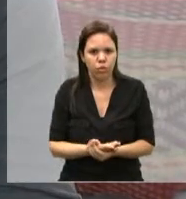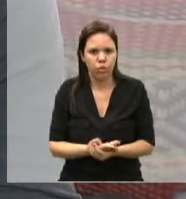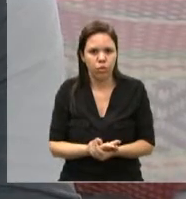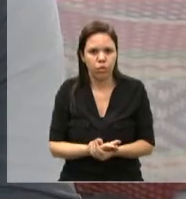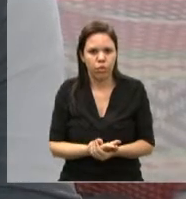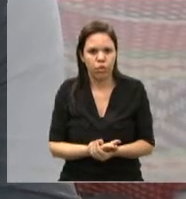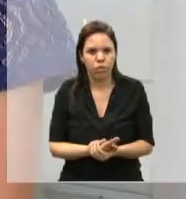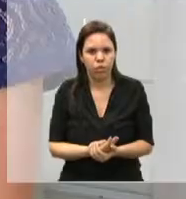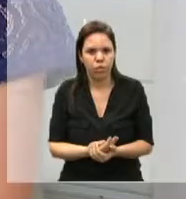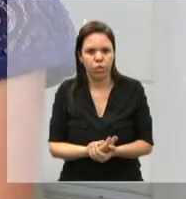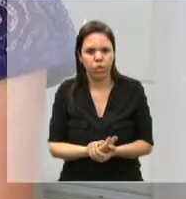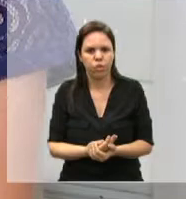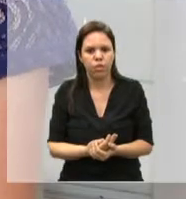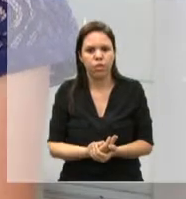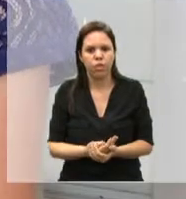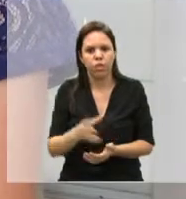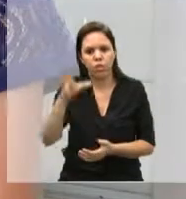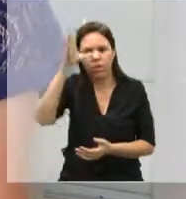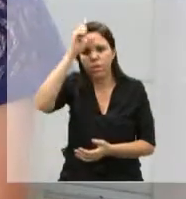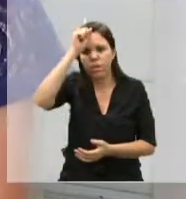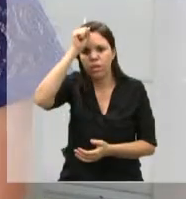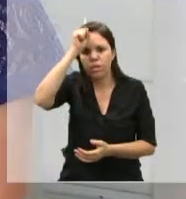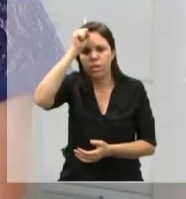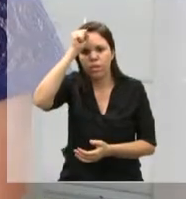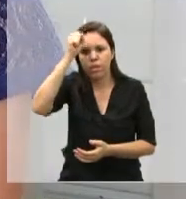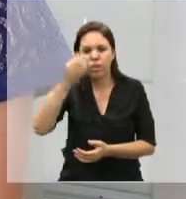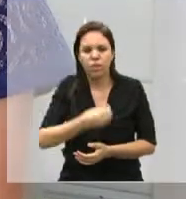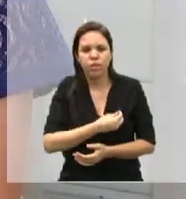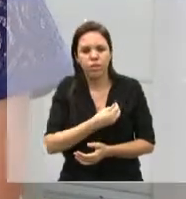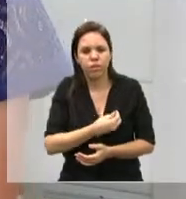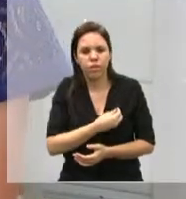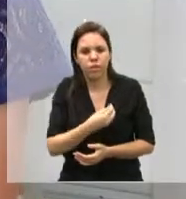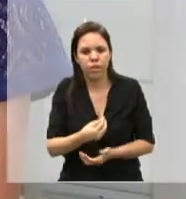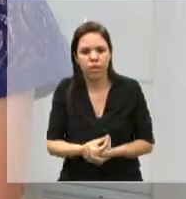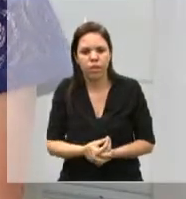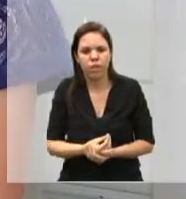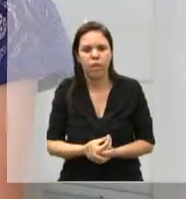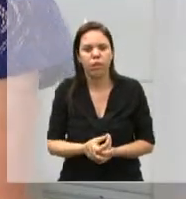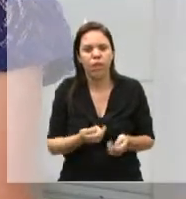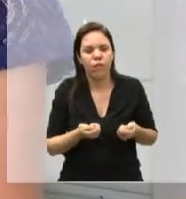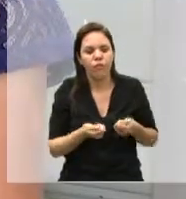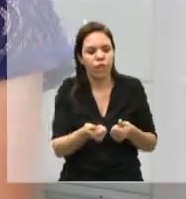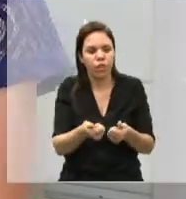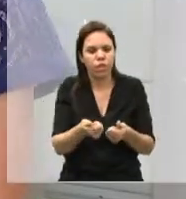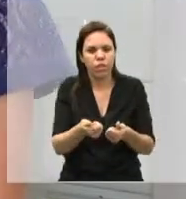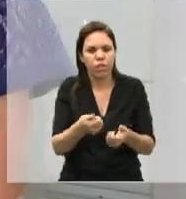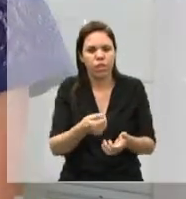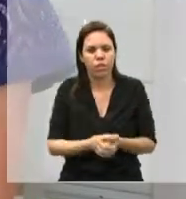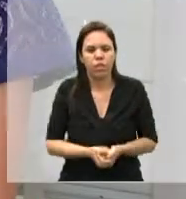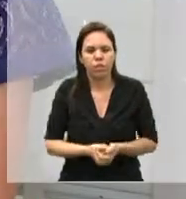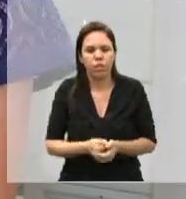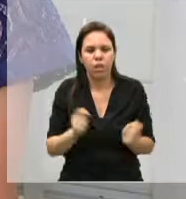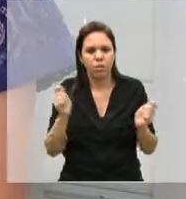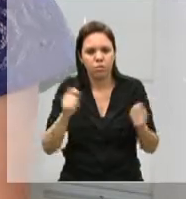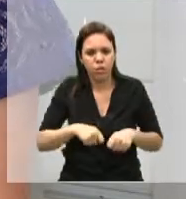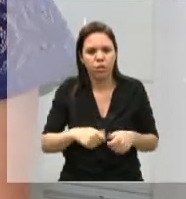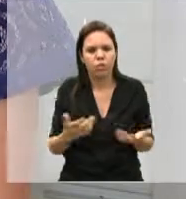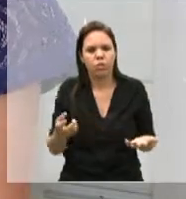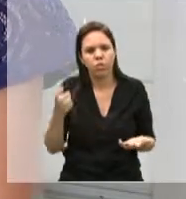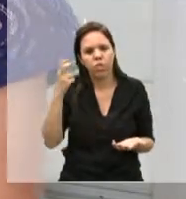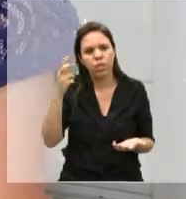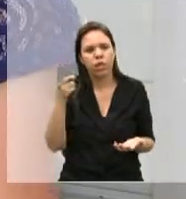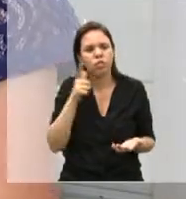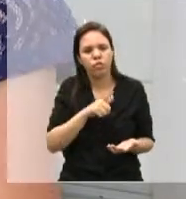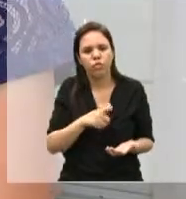se aperfeiçoando. A gente aprende que a vida é muito mais do que aquilo que é nos fornecido, aquelas possibilidades que nós